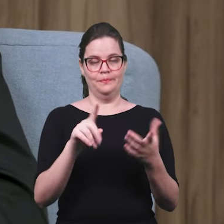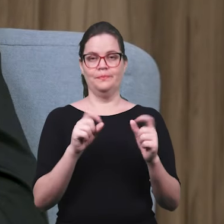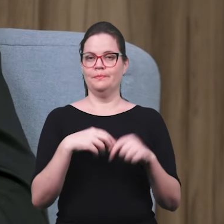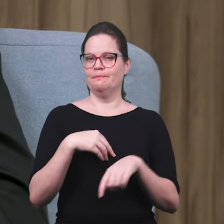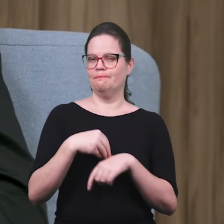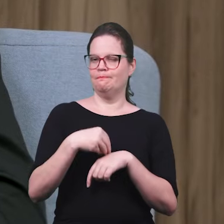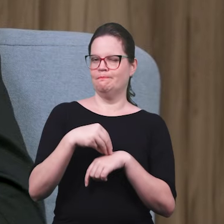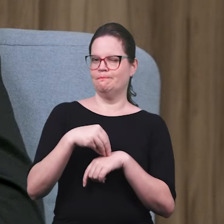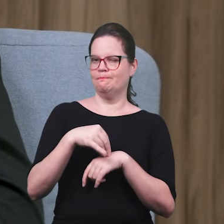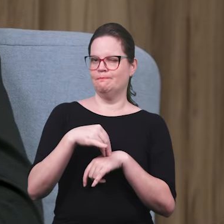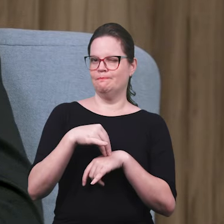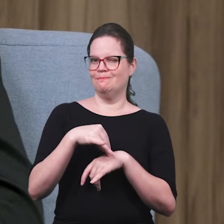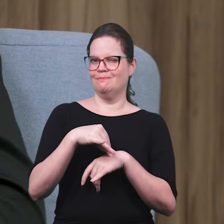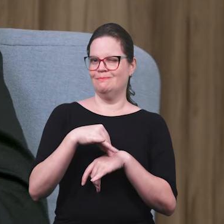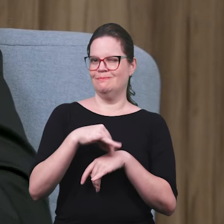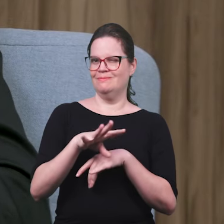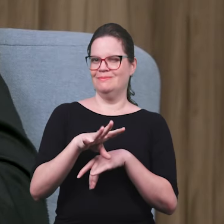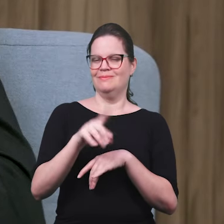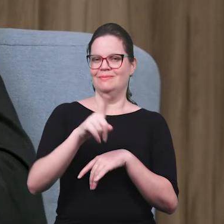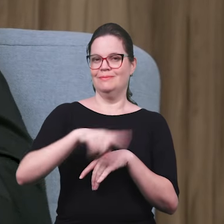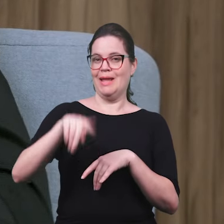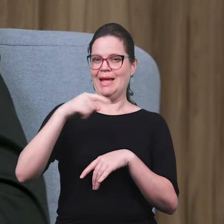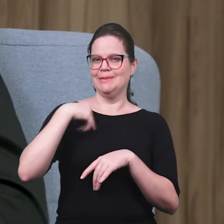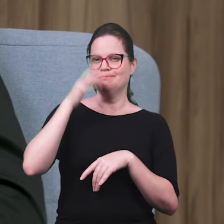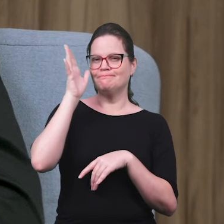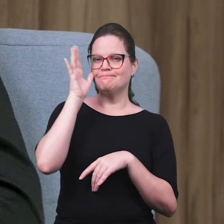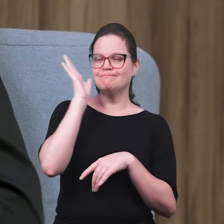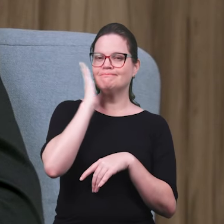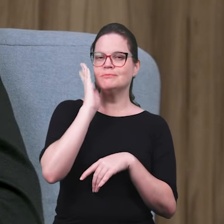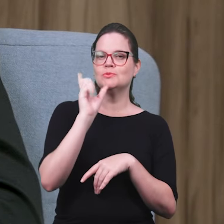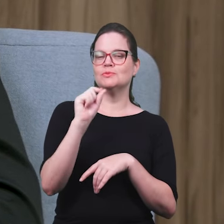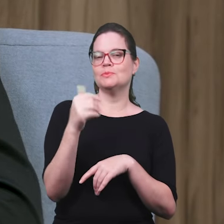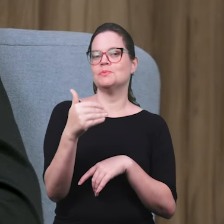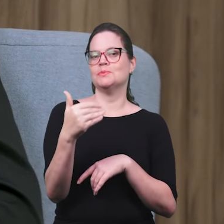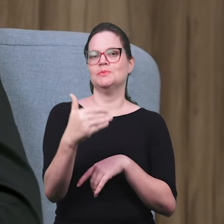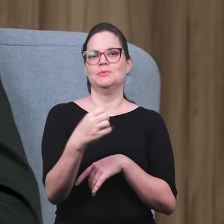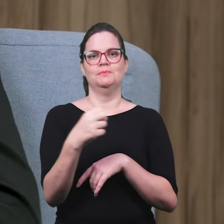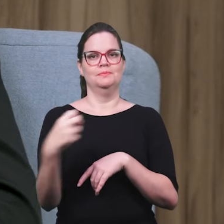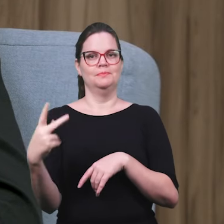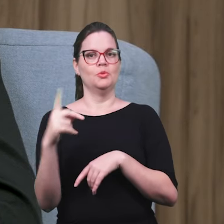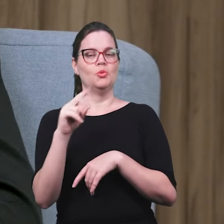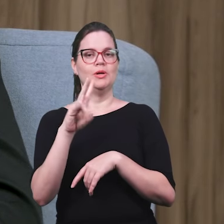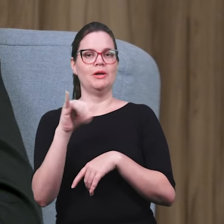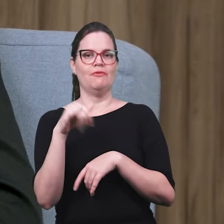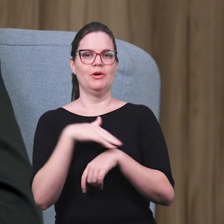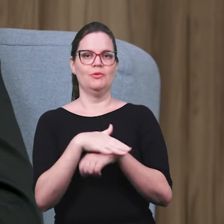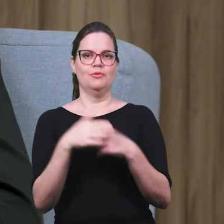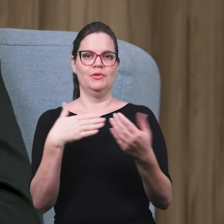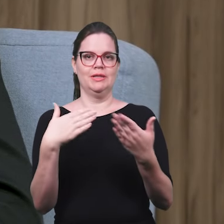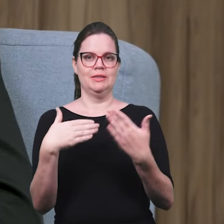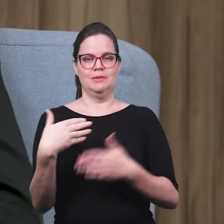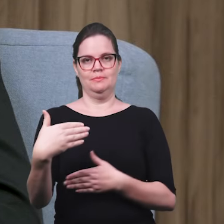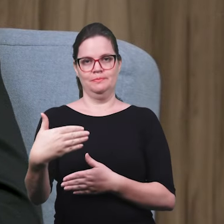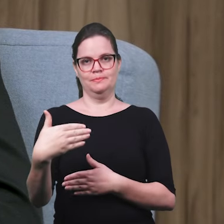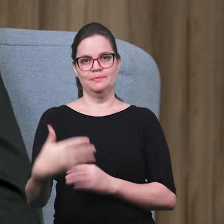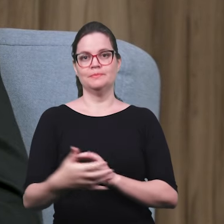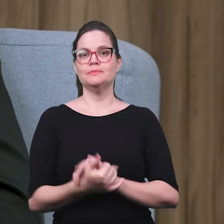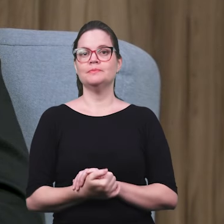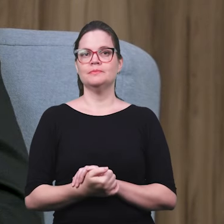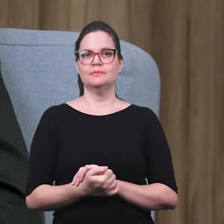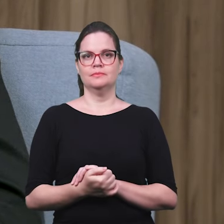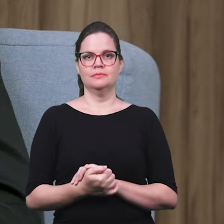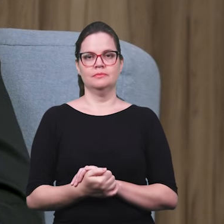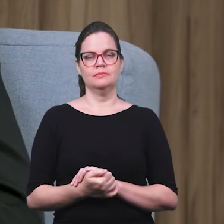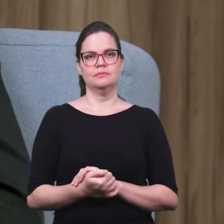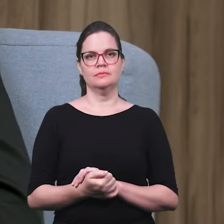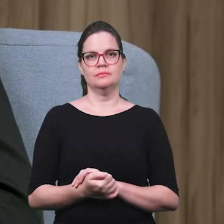aqui, assim, o gostinho de quero mais para os nossos irmãos saberem o que nós vamos falar no próximo episódio, que